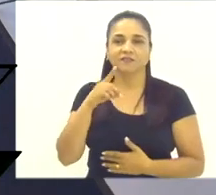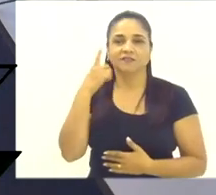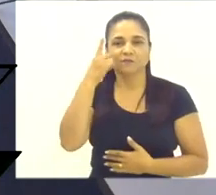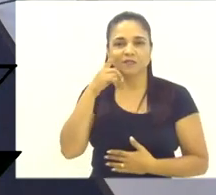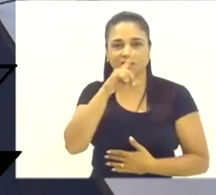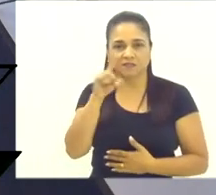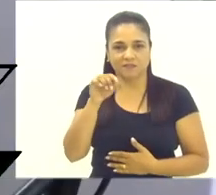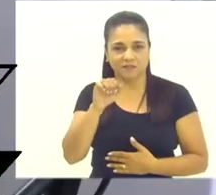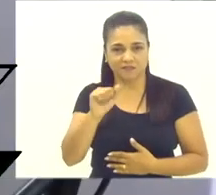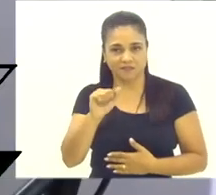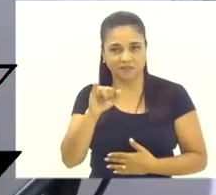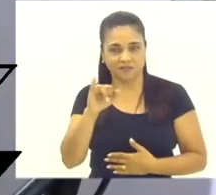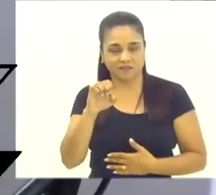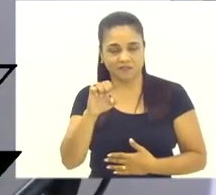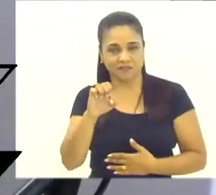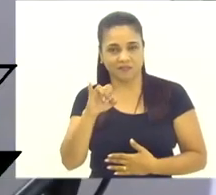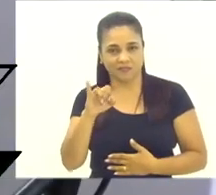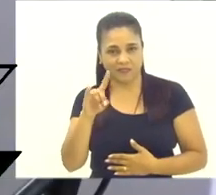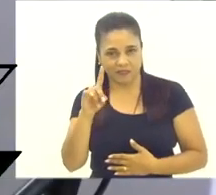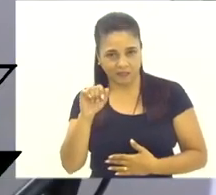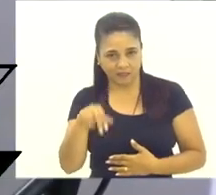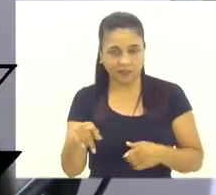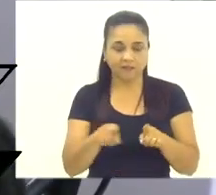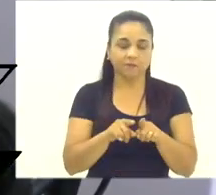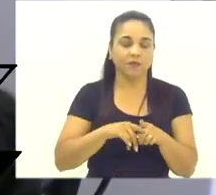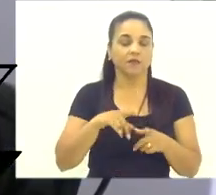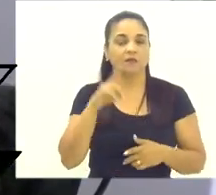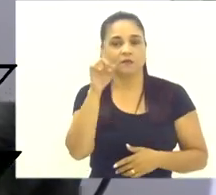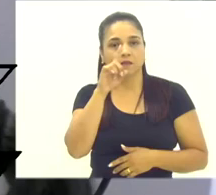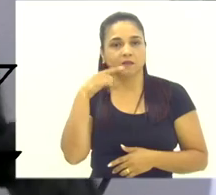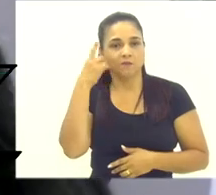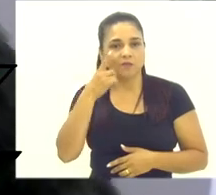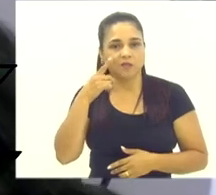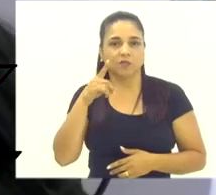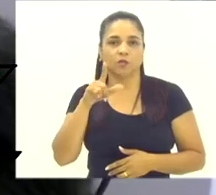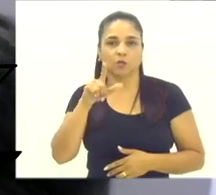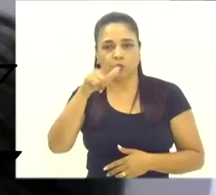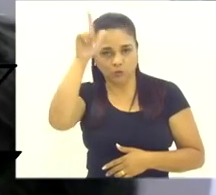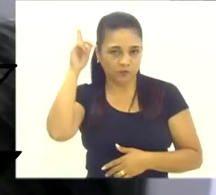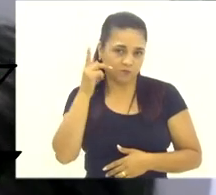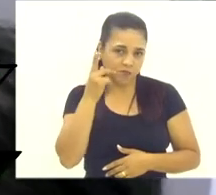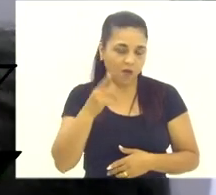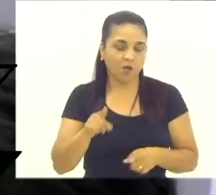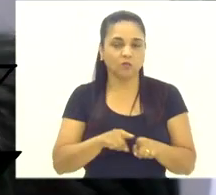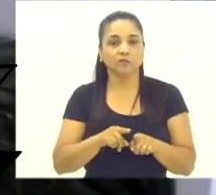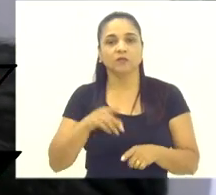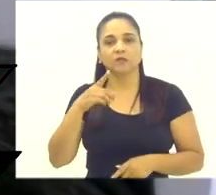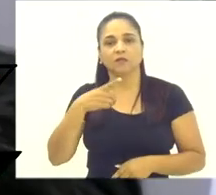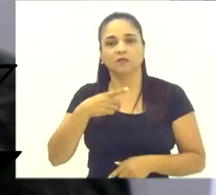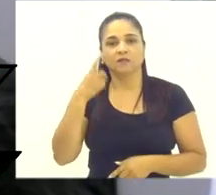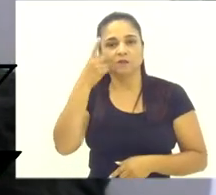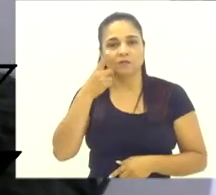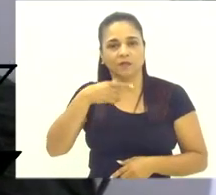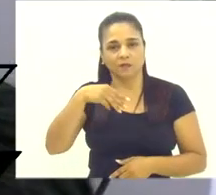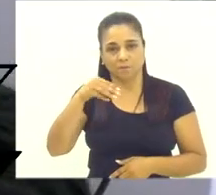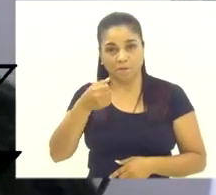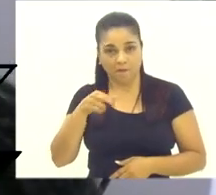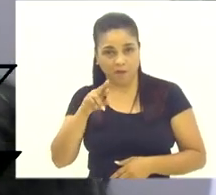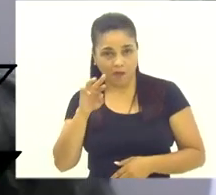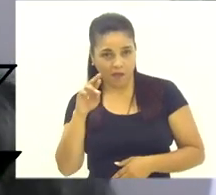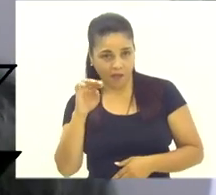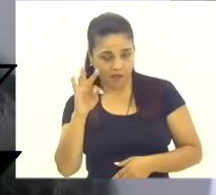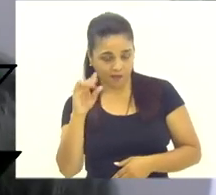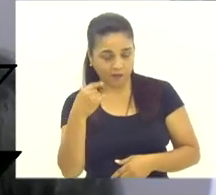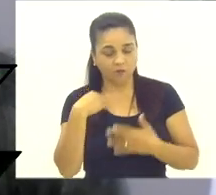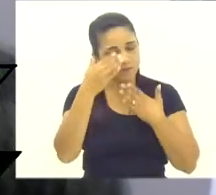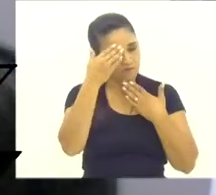da deputada Dani está presente Luiz Paulo também Marta também mais algumas assessoria que eu não citei e só